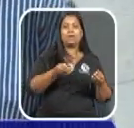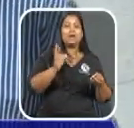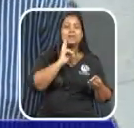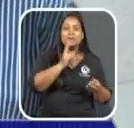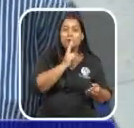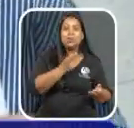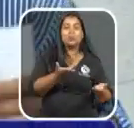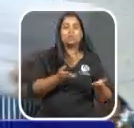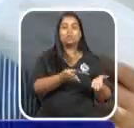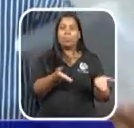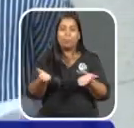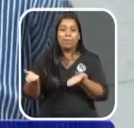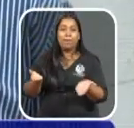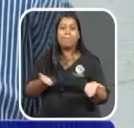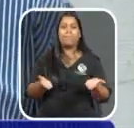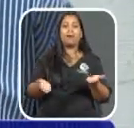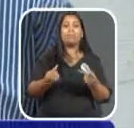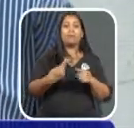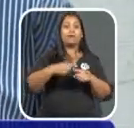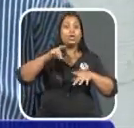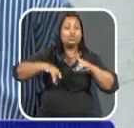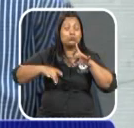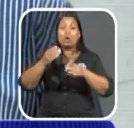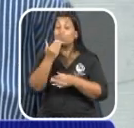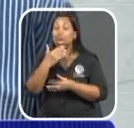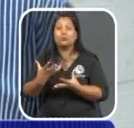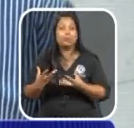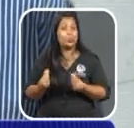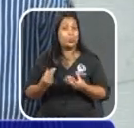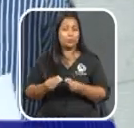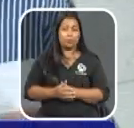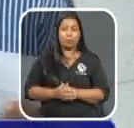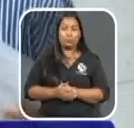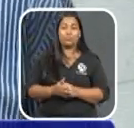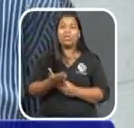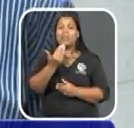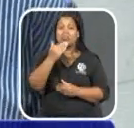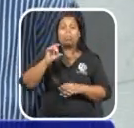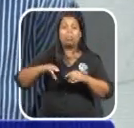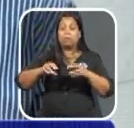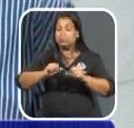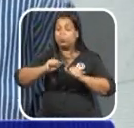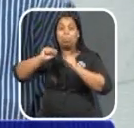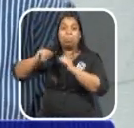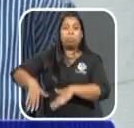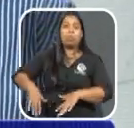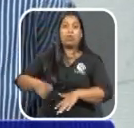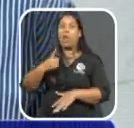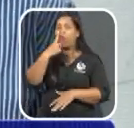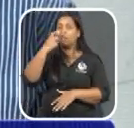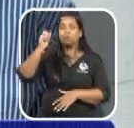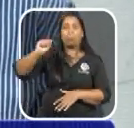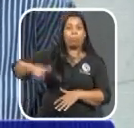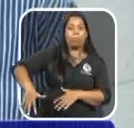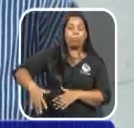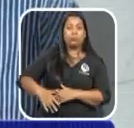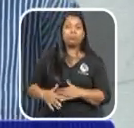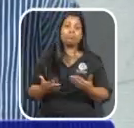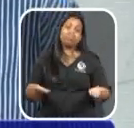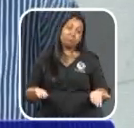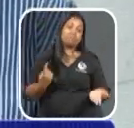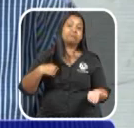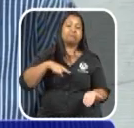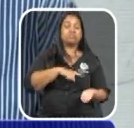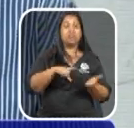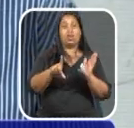muitos deles, a gama de sobra de alimentos é muita, e esses alimentos são descartados no lixo. Então, nós